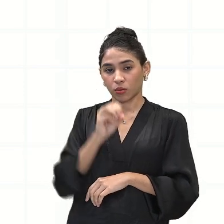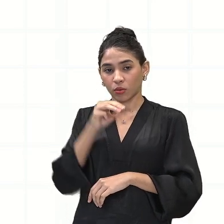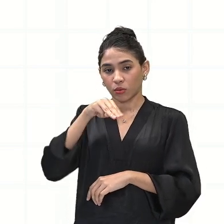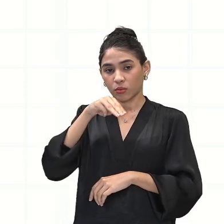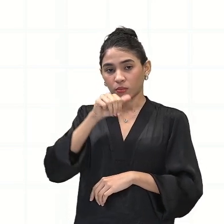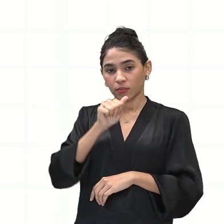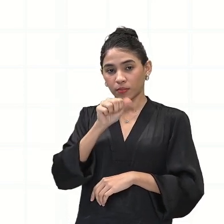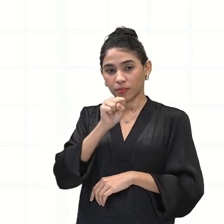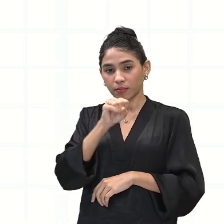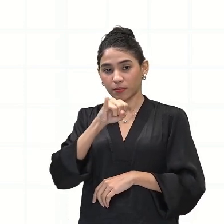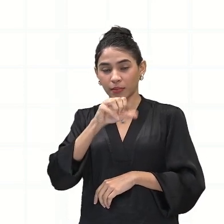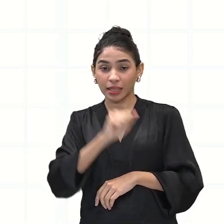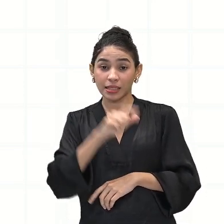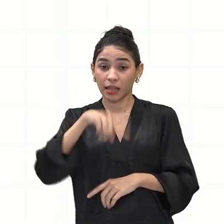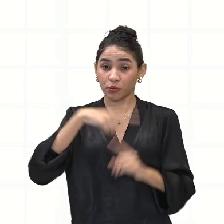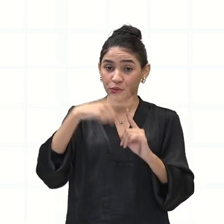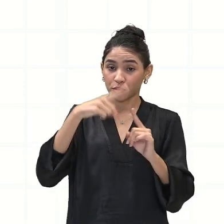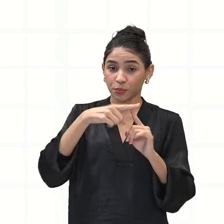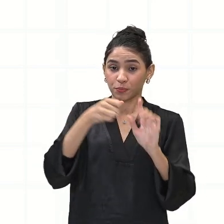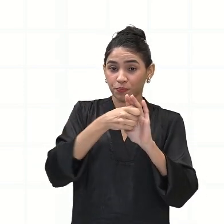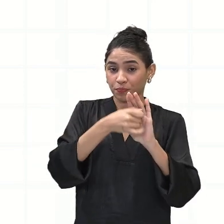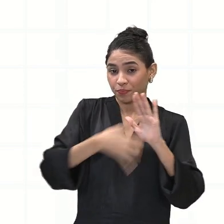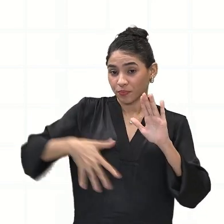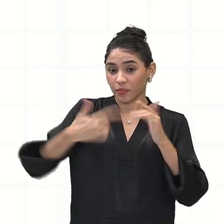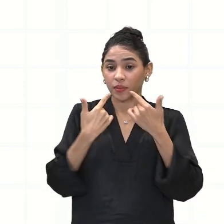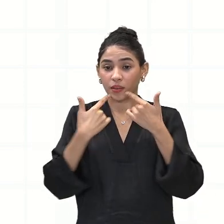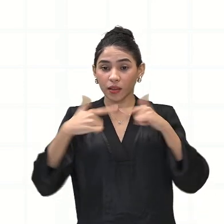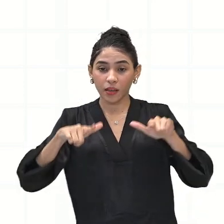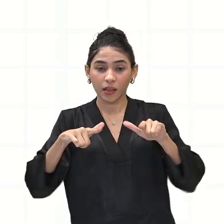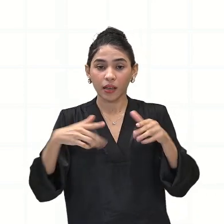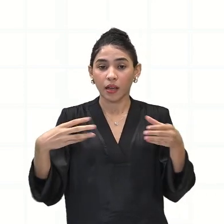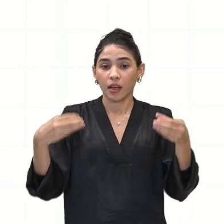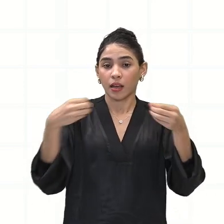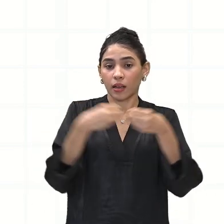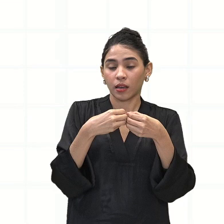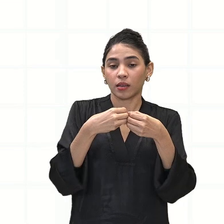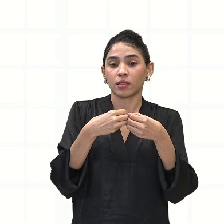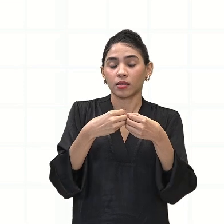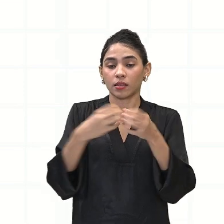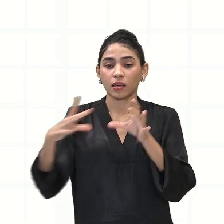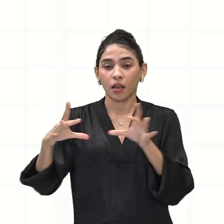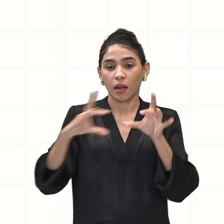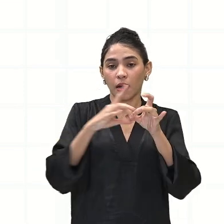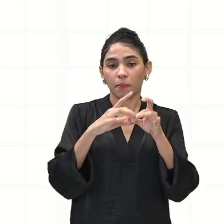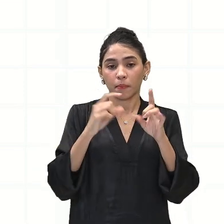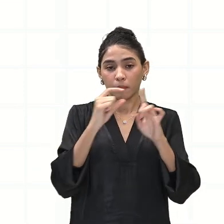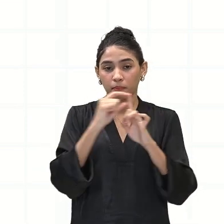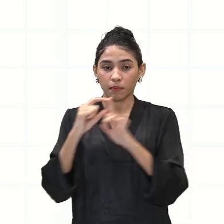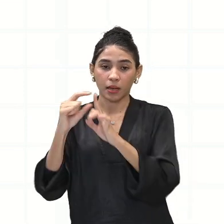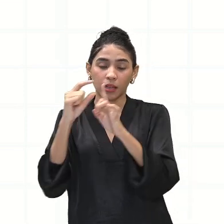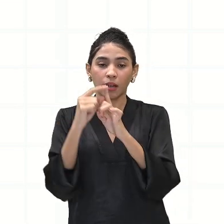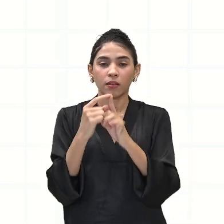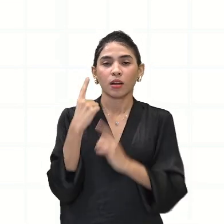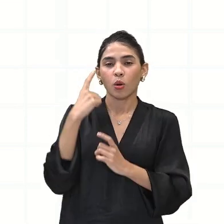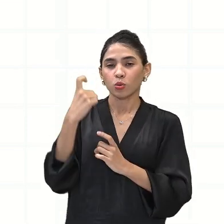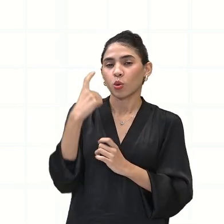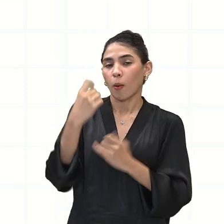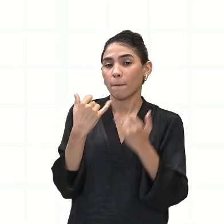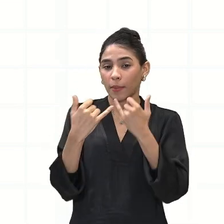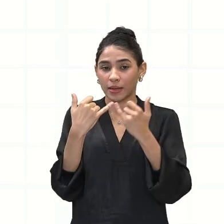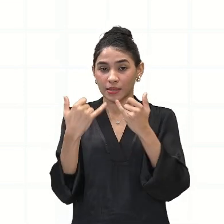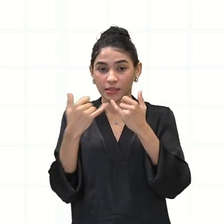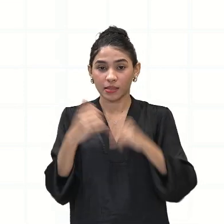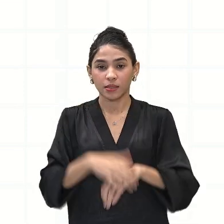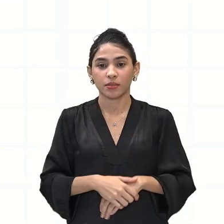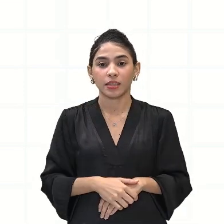Paronomásia é uma figura de linguagem que consiste na aproximação de palavras de sons